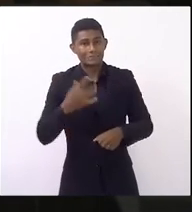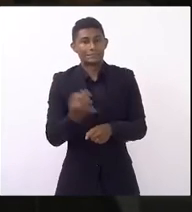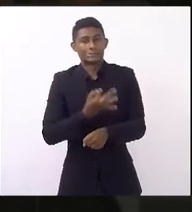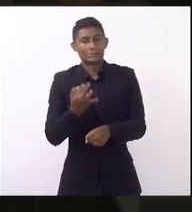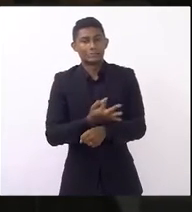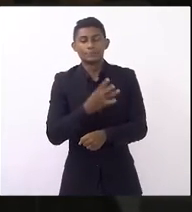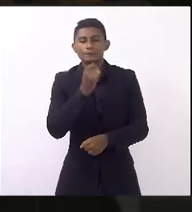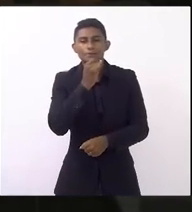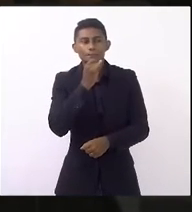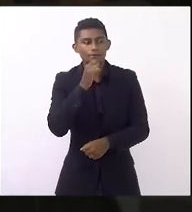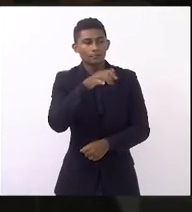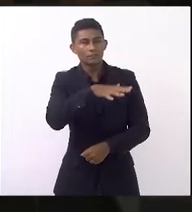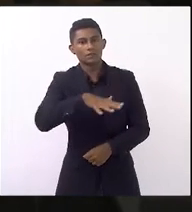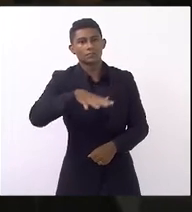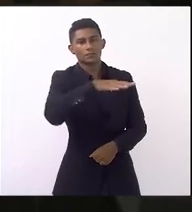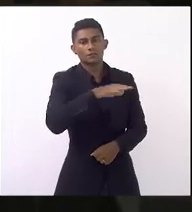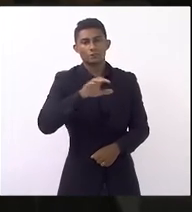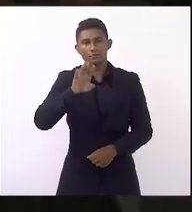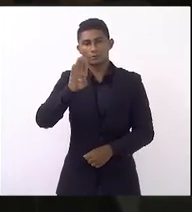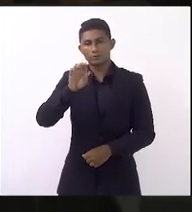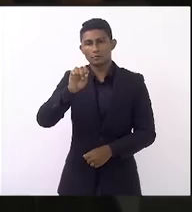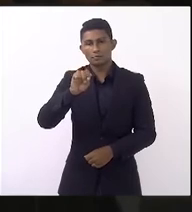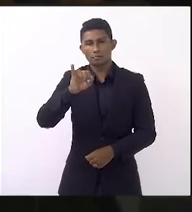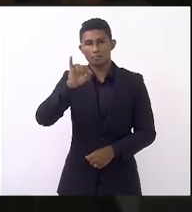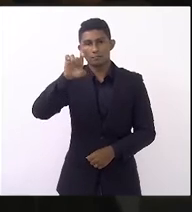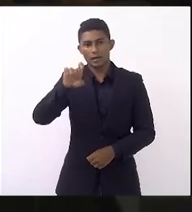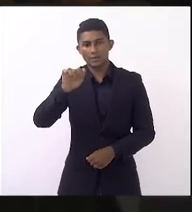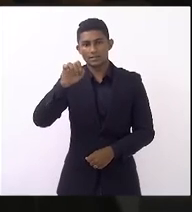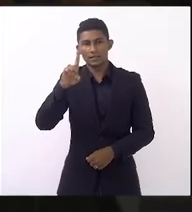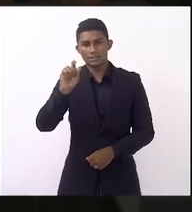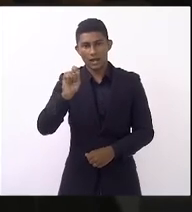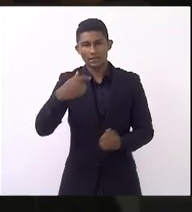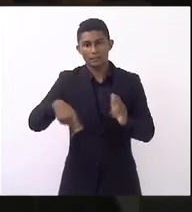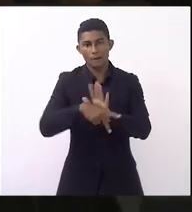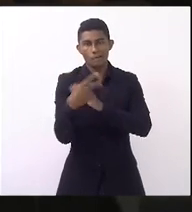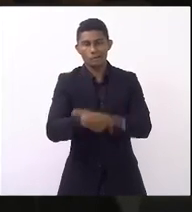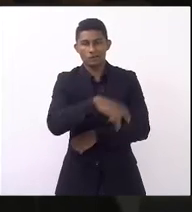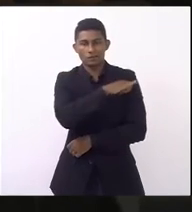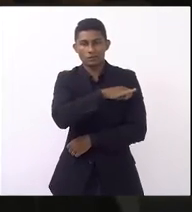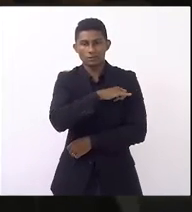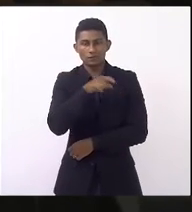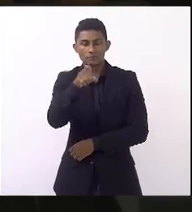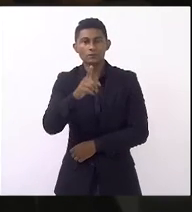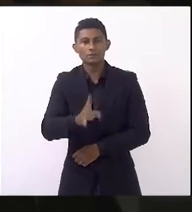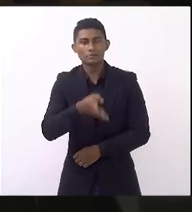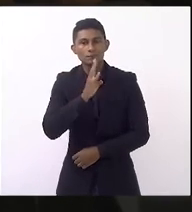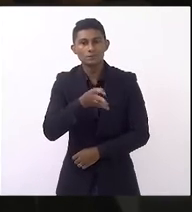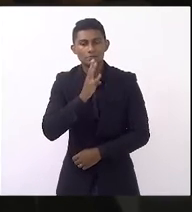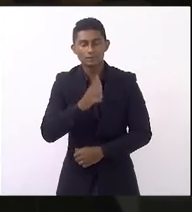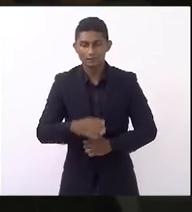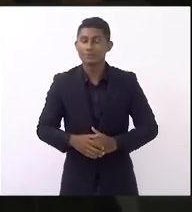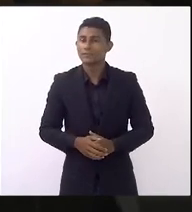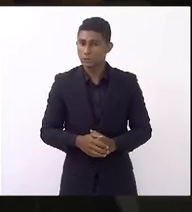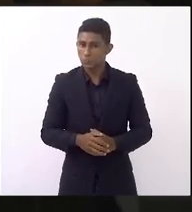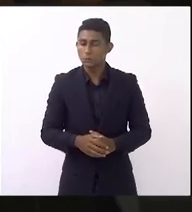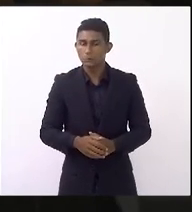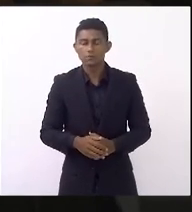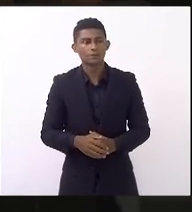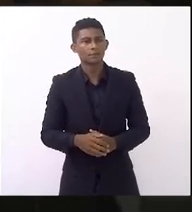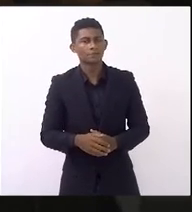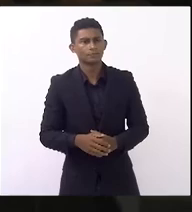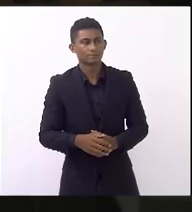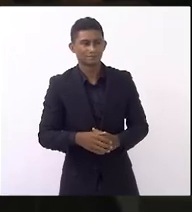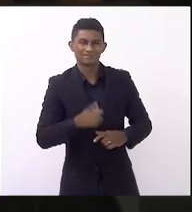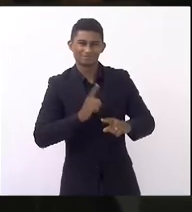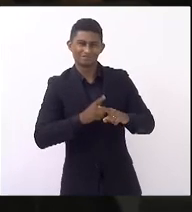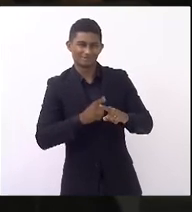Baixada Fluminense, deputado Eliomar, que o senhor também conhece bem. Deputada Célia Jordão também conhece, porque é o caminho de